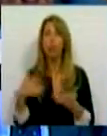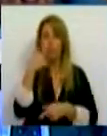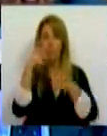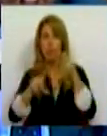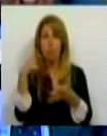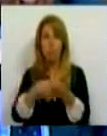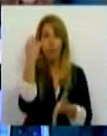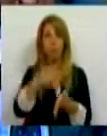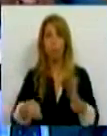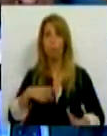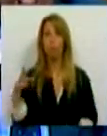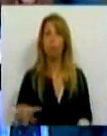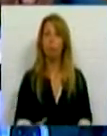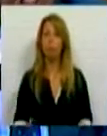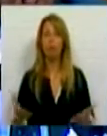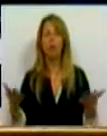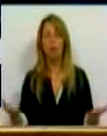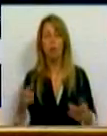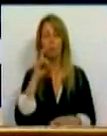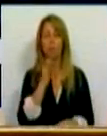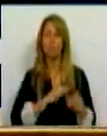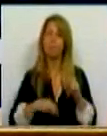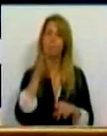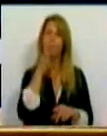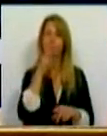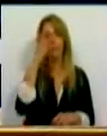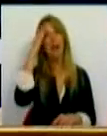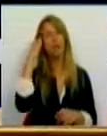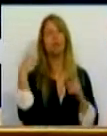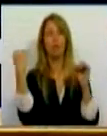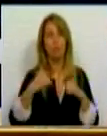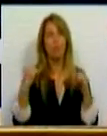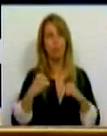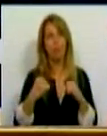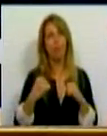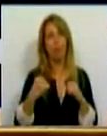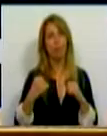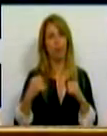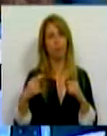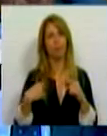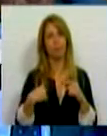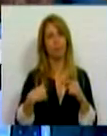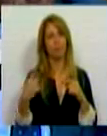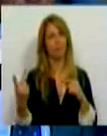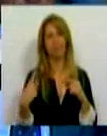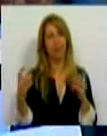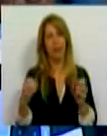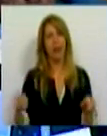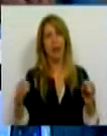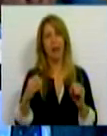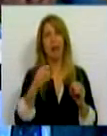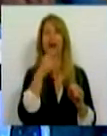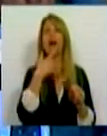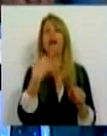contribuintes portugueses. Agora, Sra. Deputada, creio que partilha comigo que nenhum de nós acreditou quando